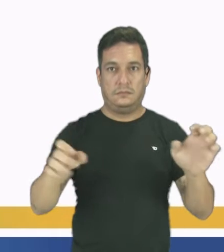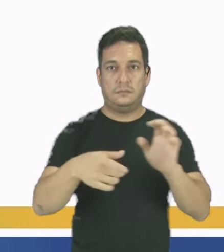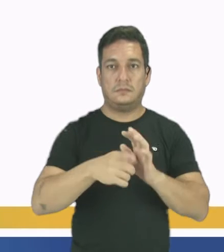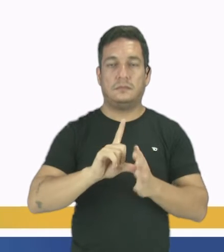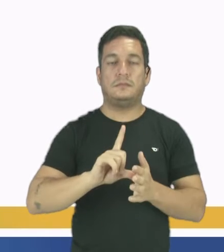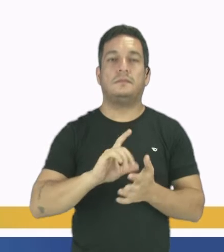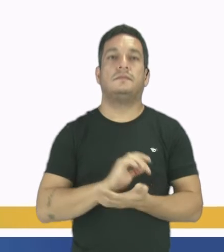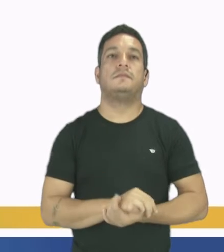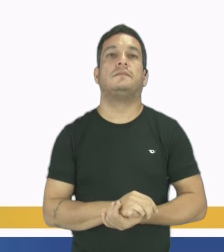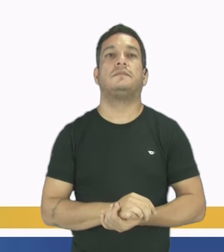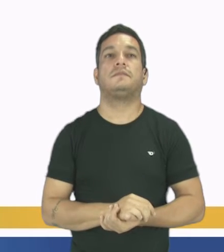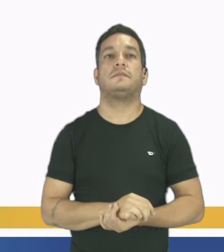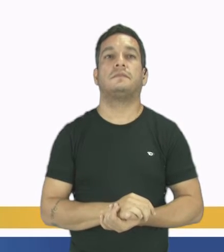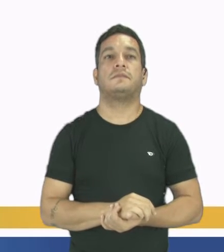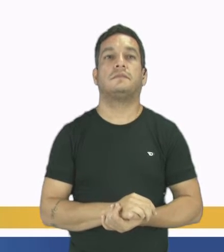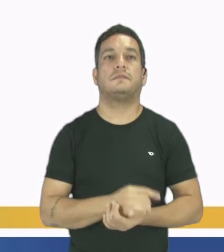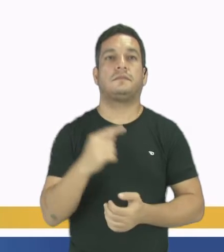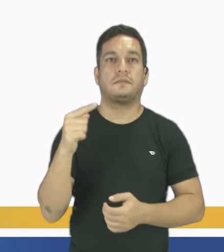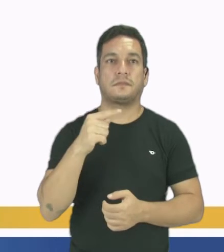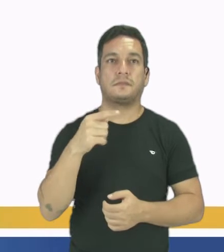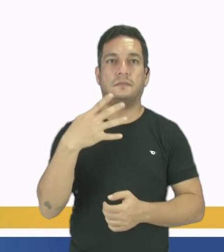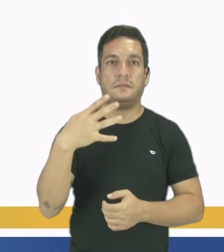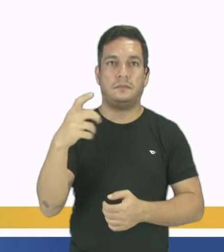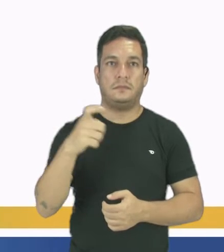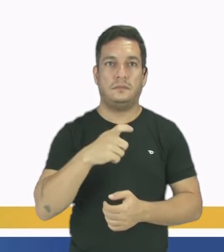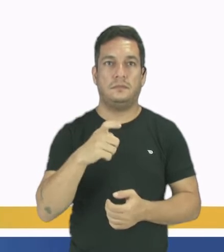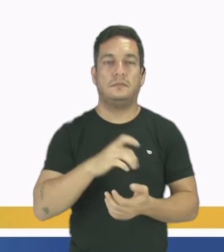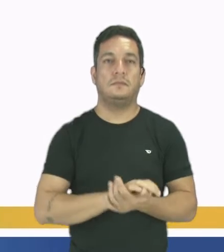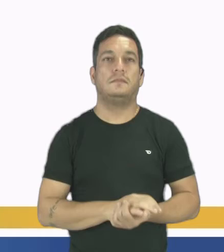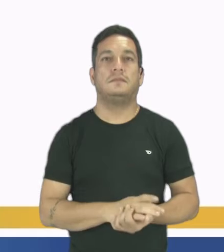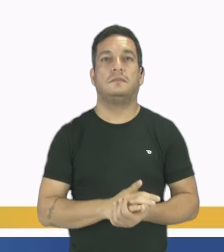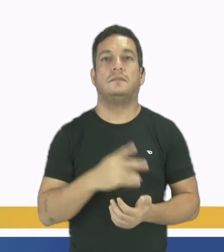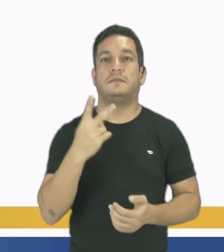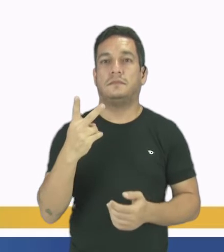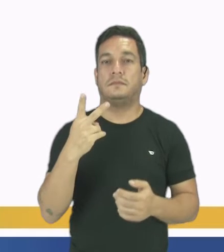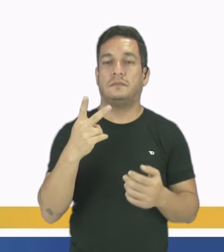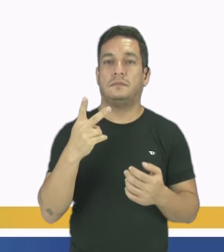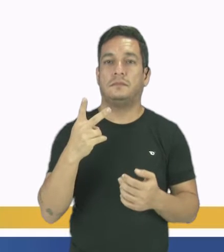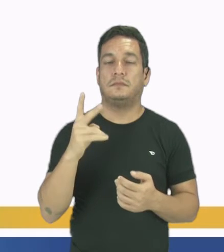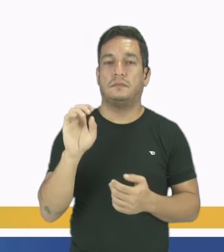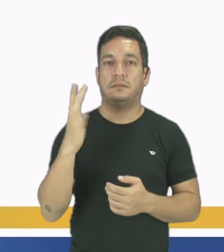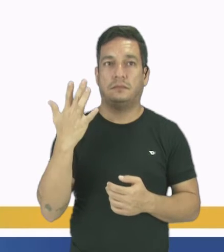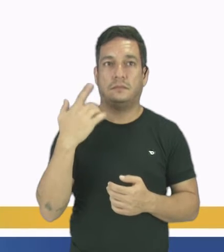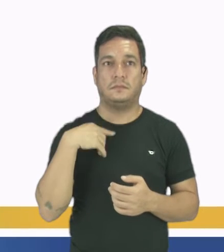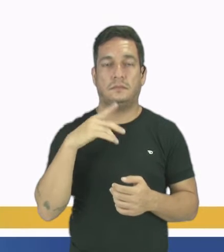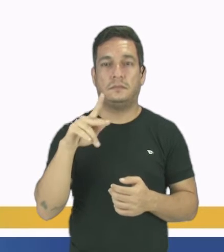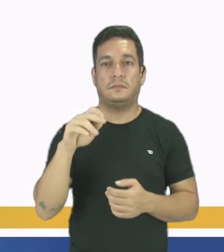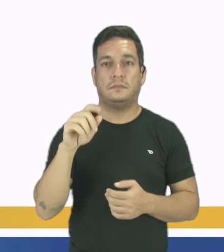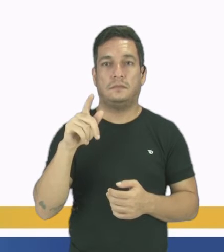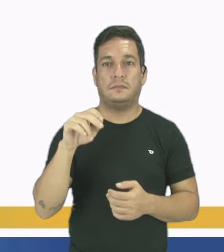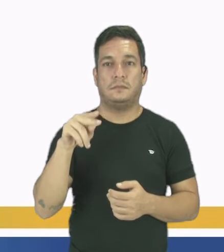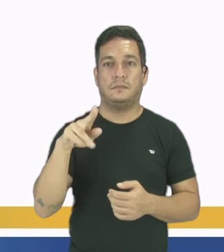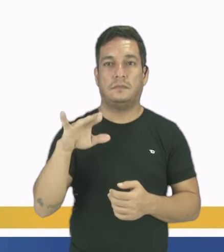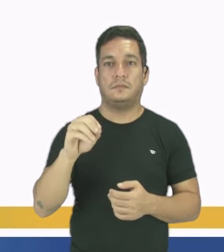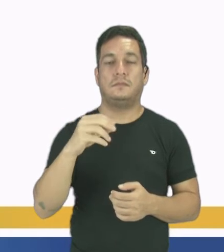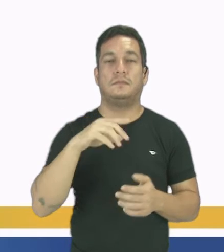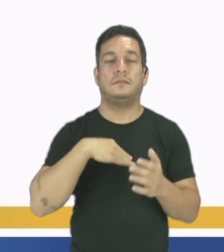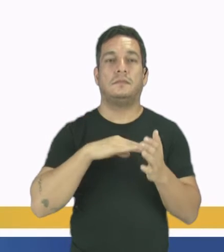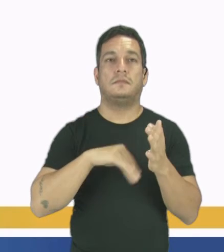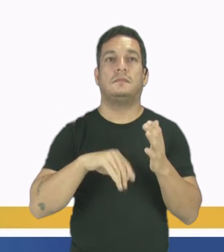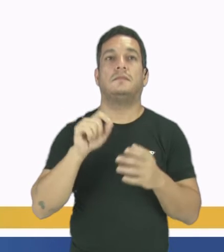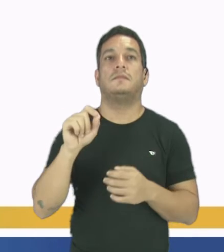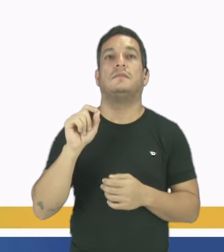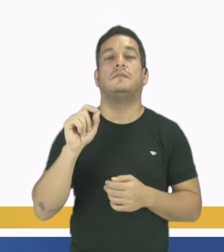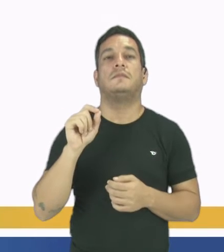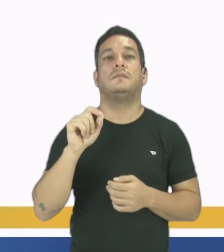aí, e menos 4x. Então, desses dois elementos desse polinômio, nós tiramos